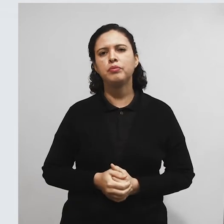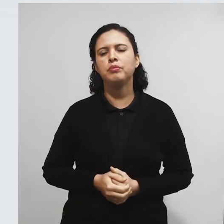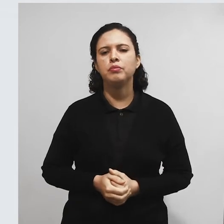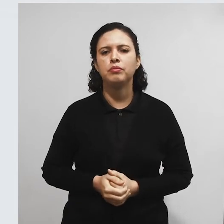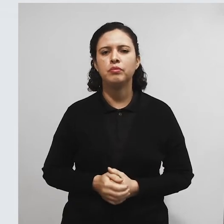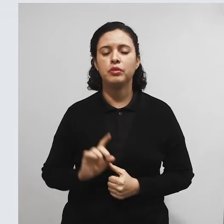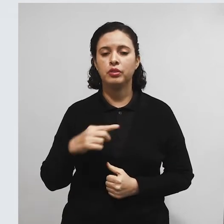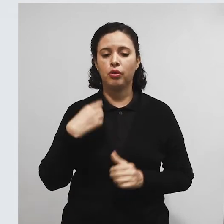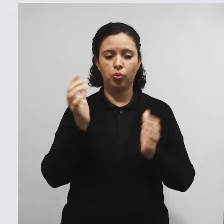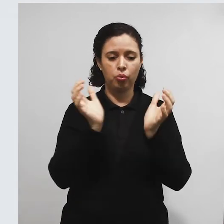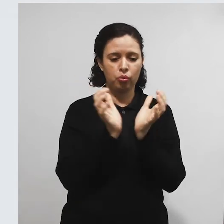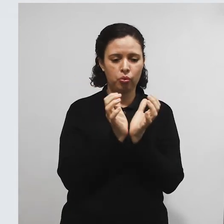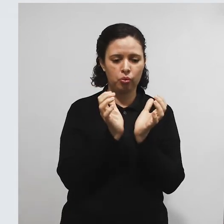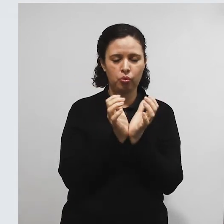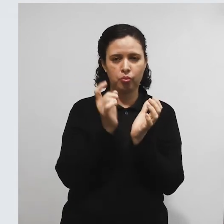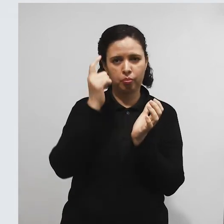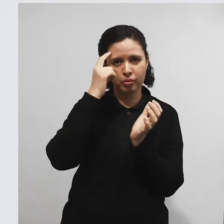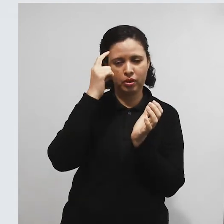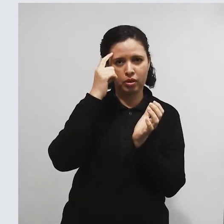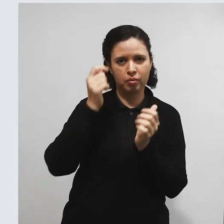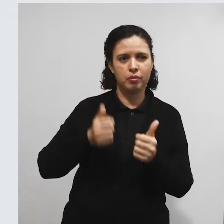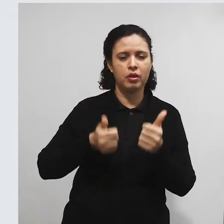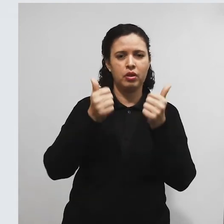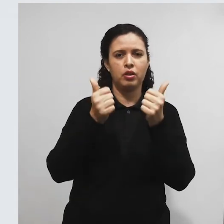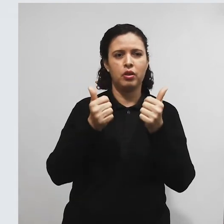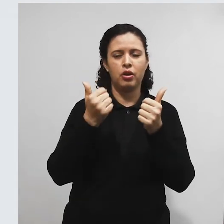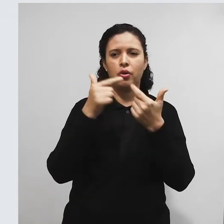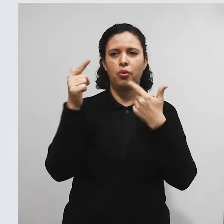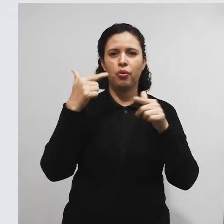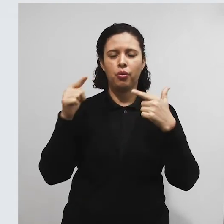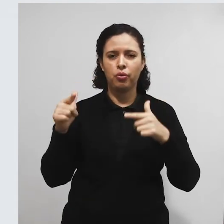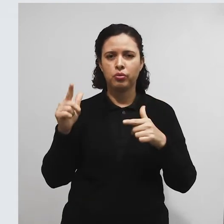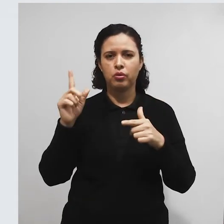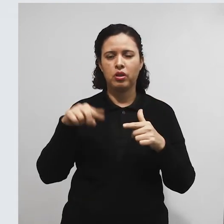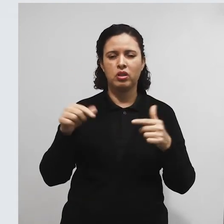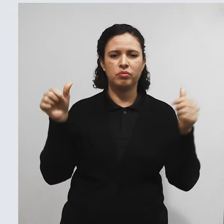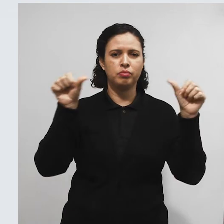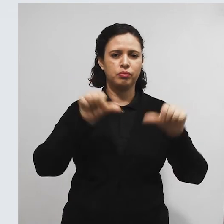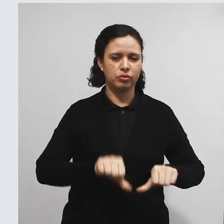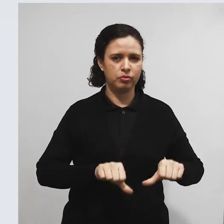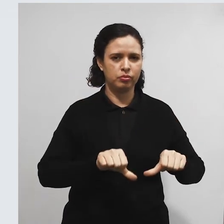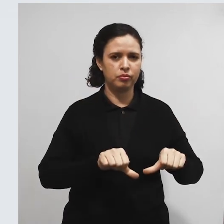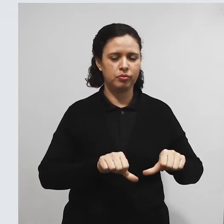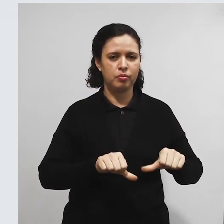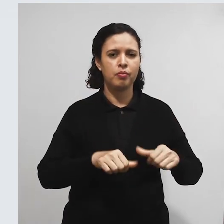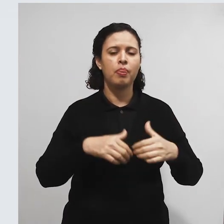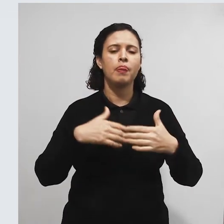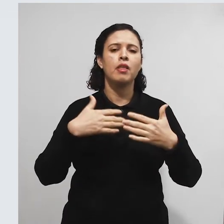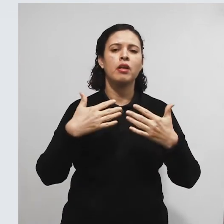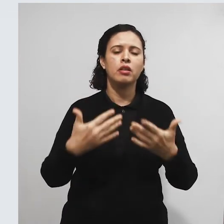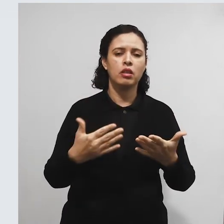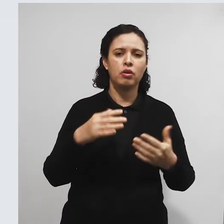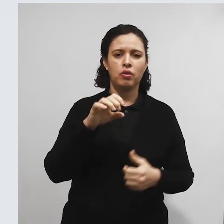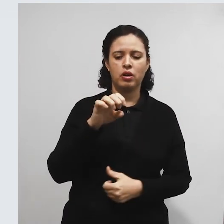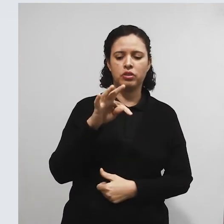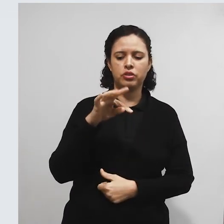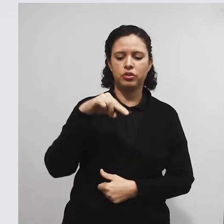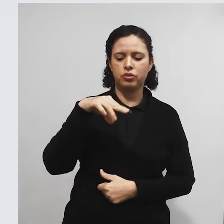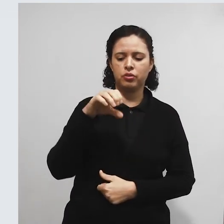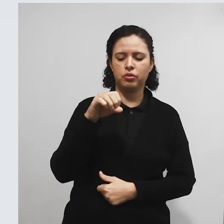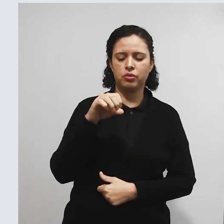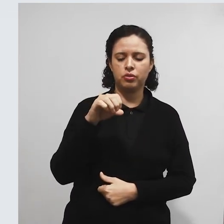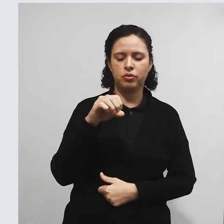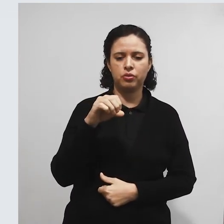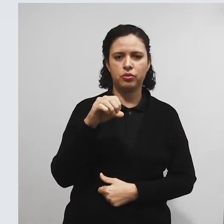grupo se autodenomina melhor e qualquer outro vai ser o pior em relação a ele. E o etnocentrismo pode gerar o